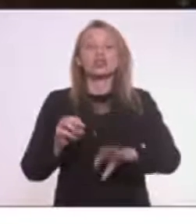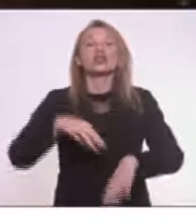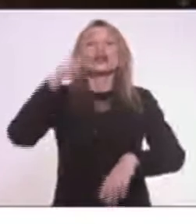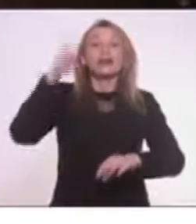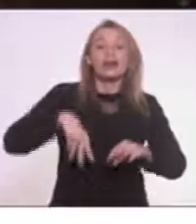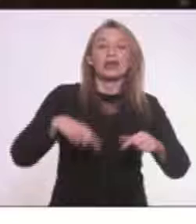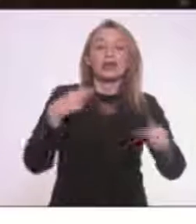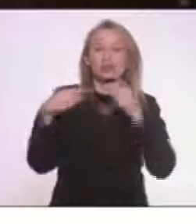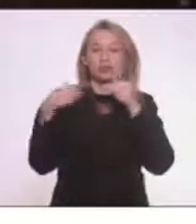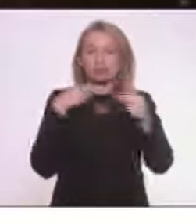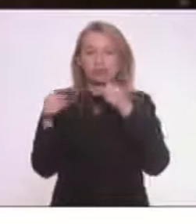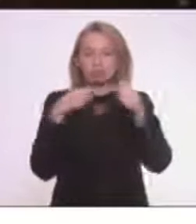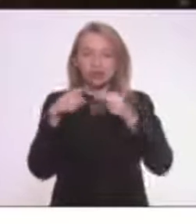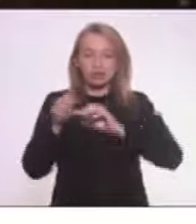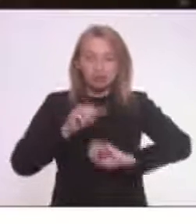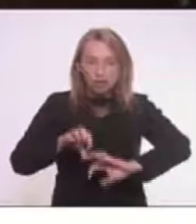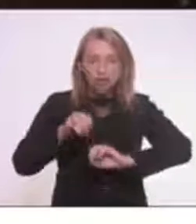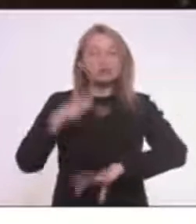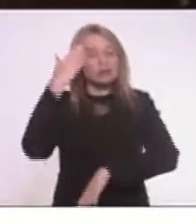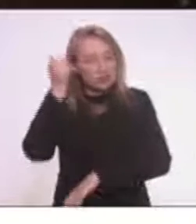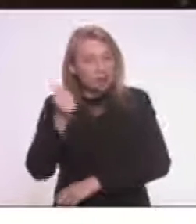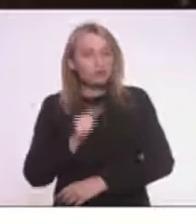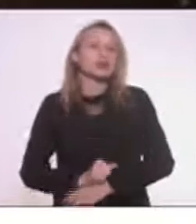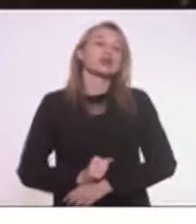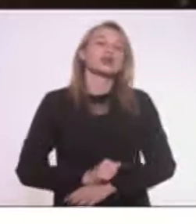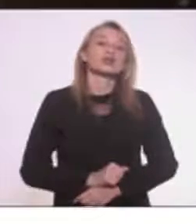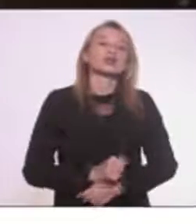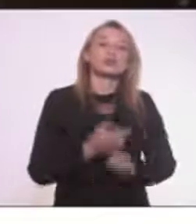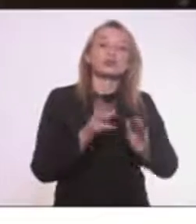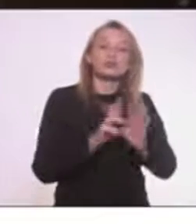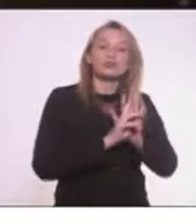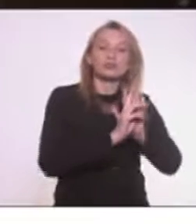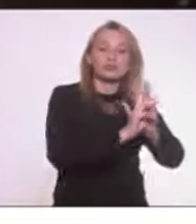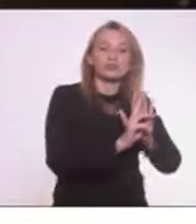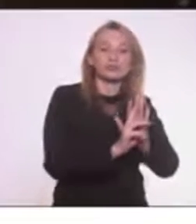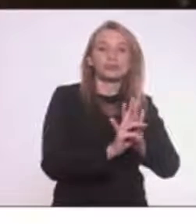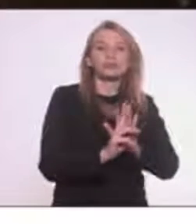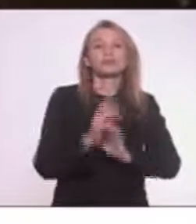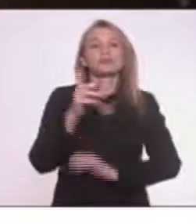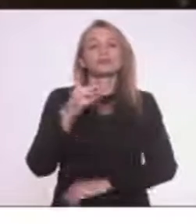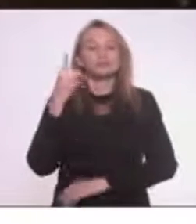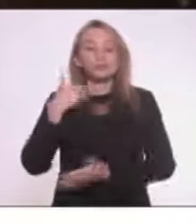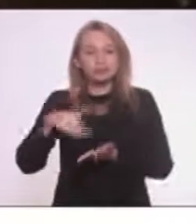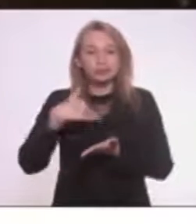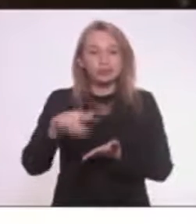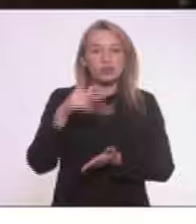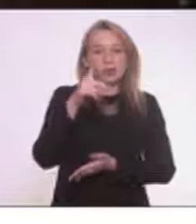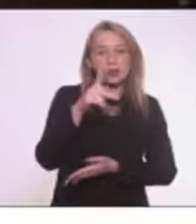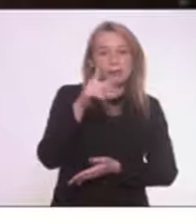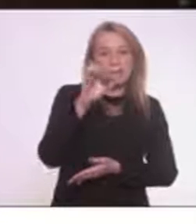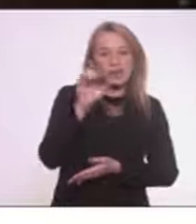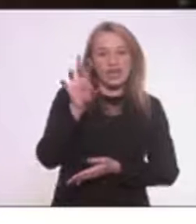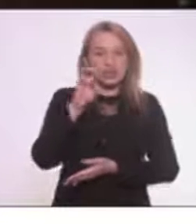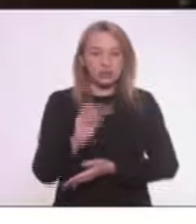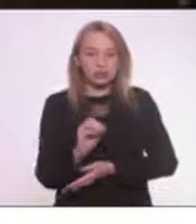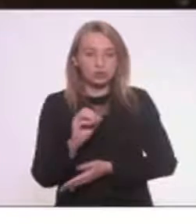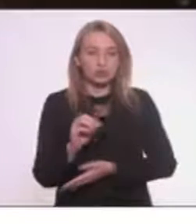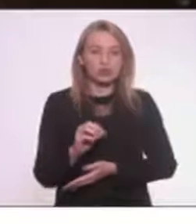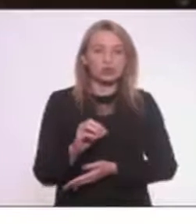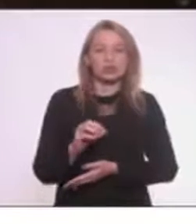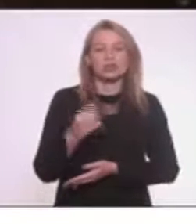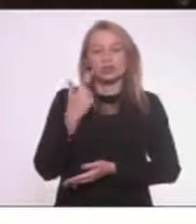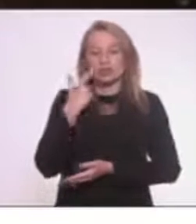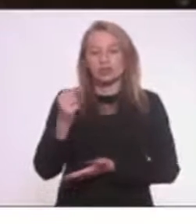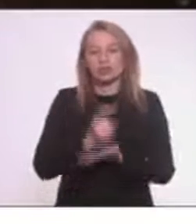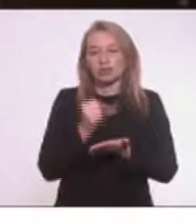sabe disso. O projeto Cuidar, apresentado pelo secretário Pedro Fernandes, na sua primeira versão, que previa a